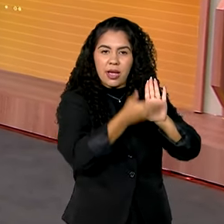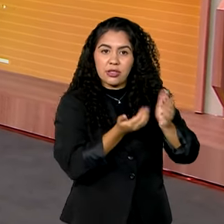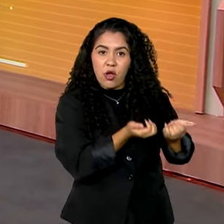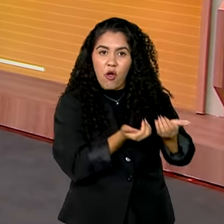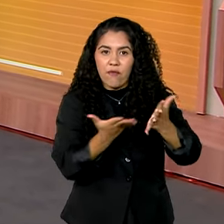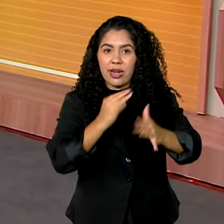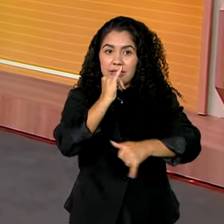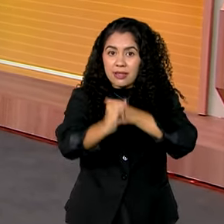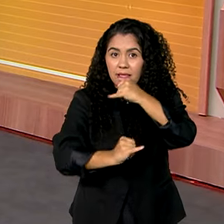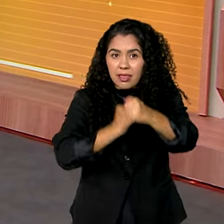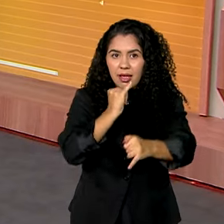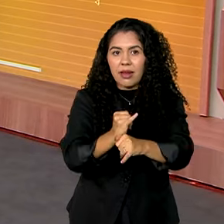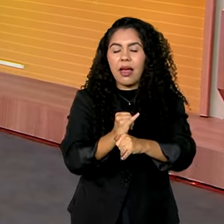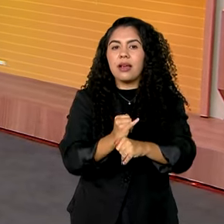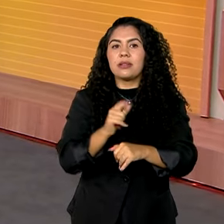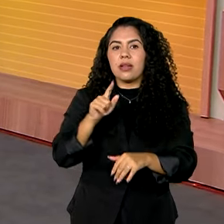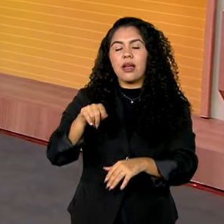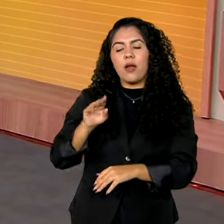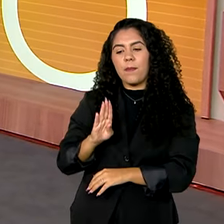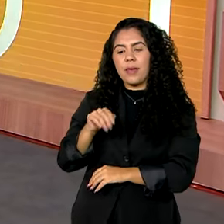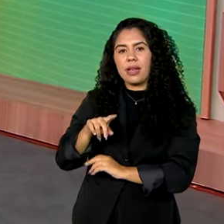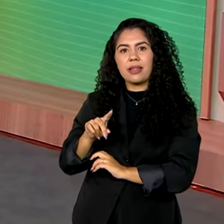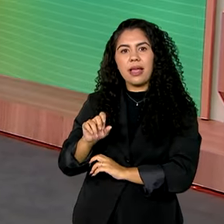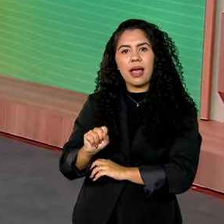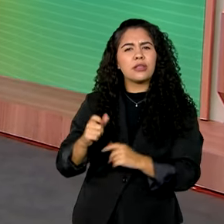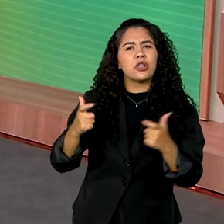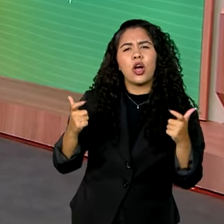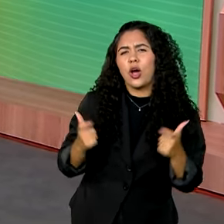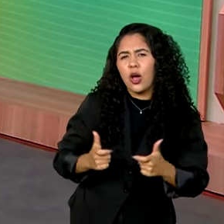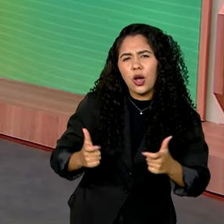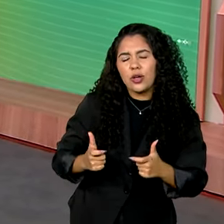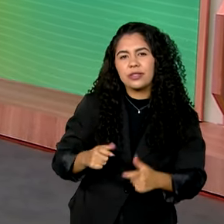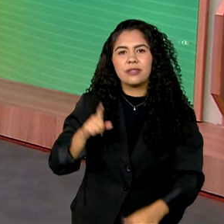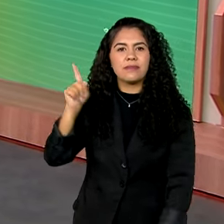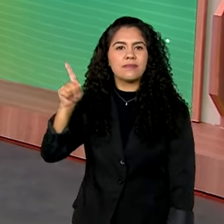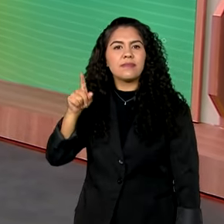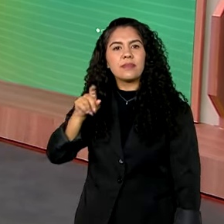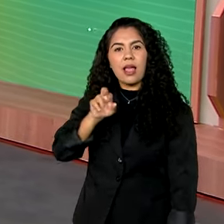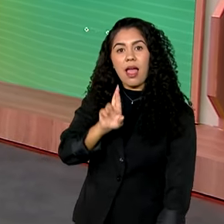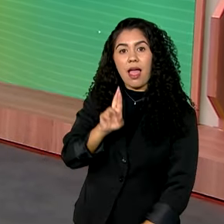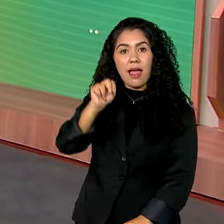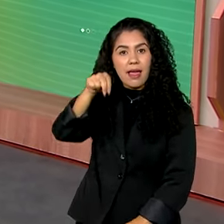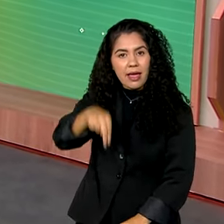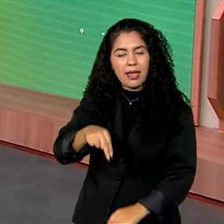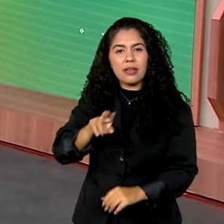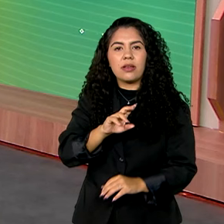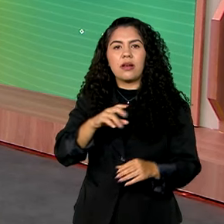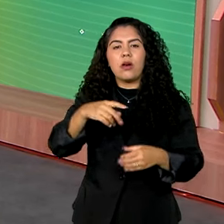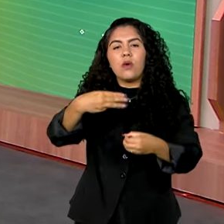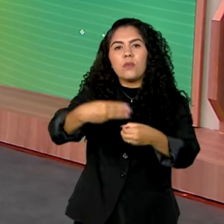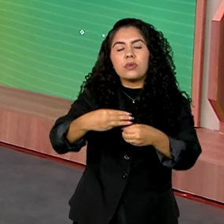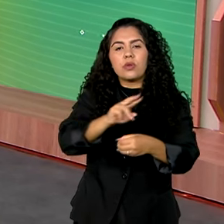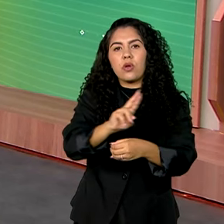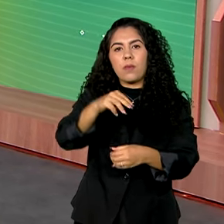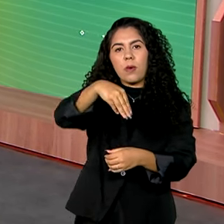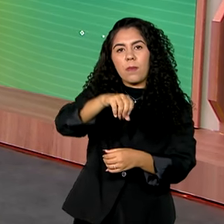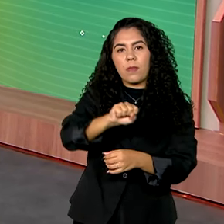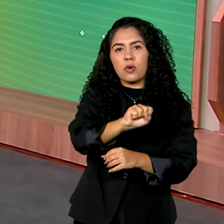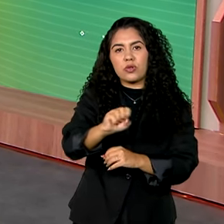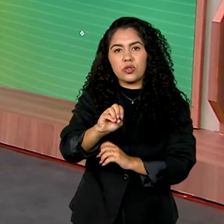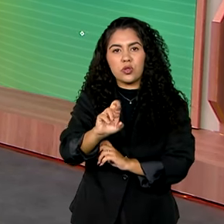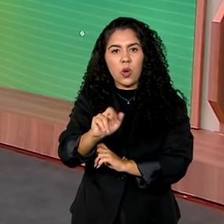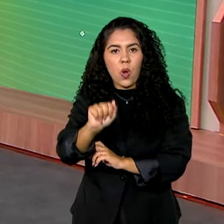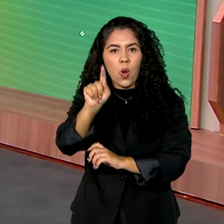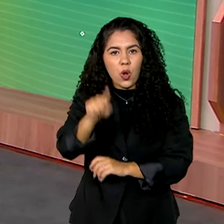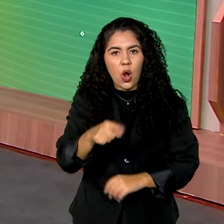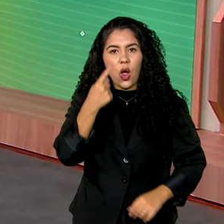do BNDES é Mossoró, no Rio Grande do Norte. Então vamos aproveitar para conhecer algumas das ações do governo federal que